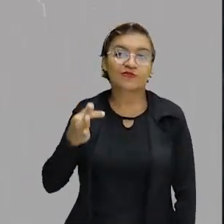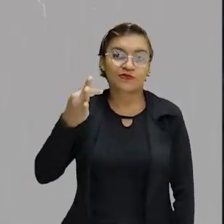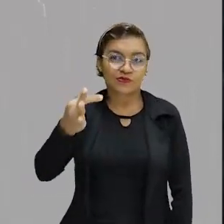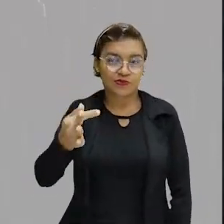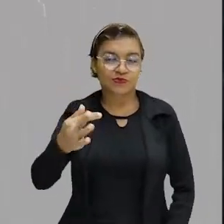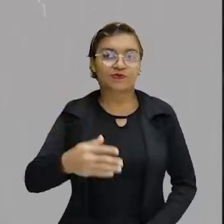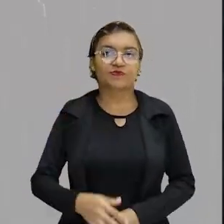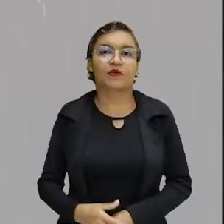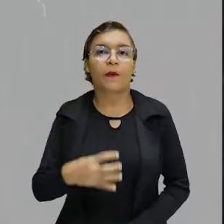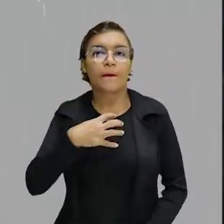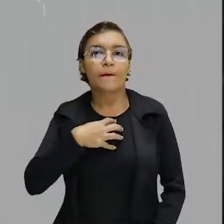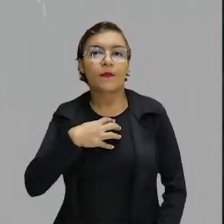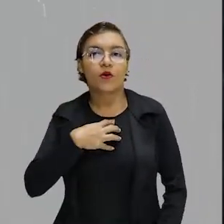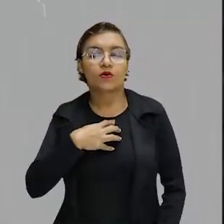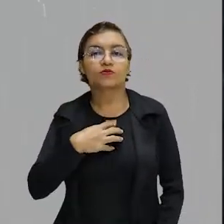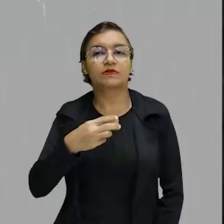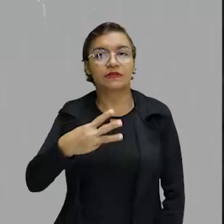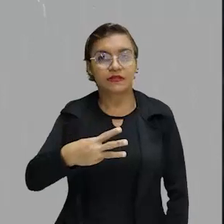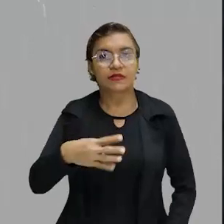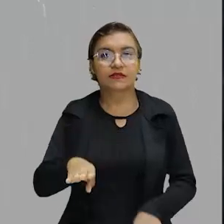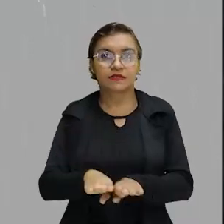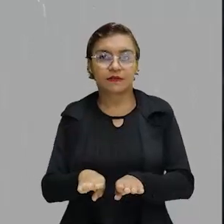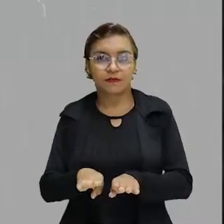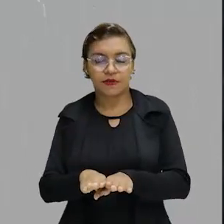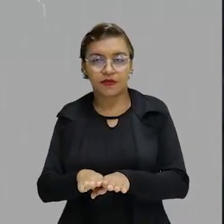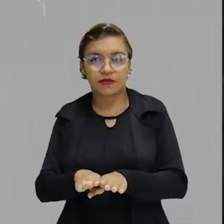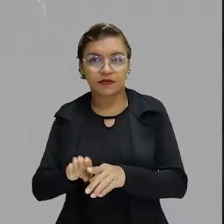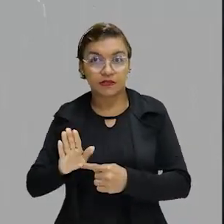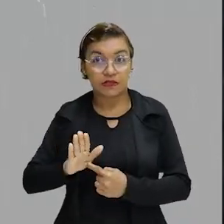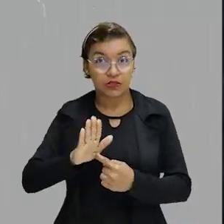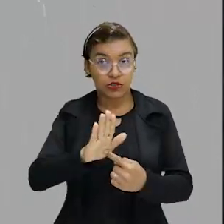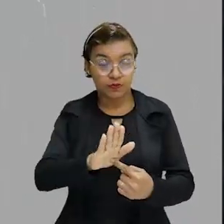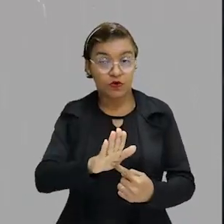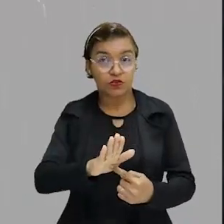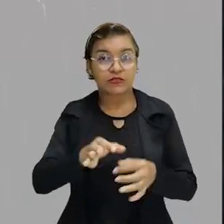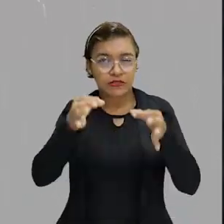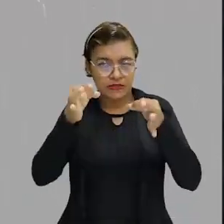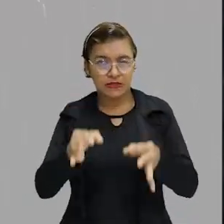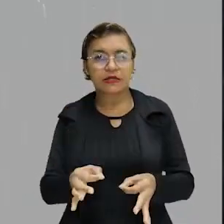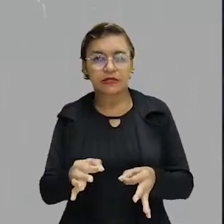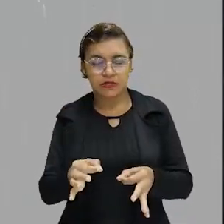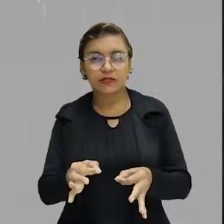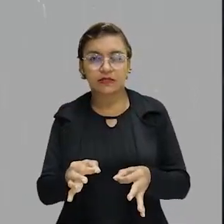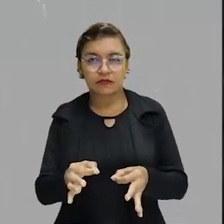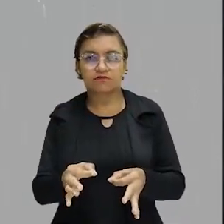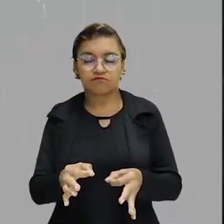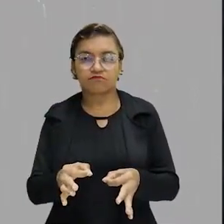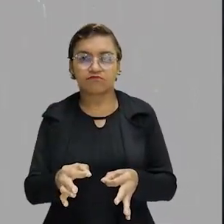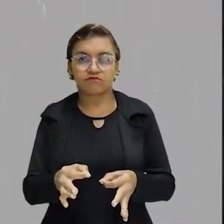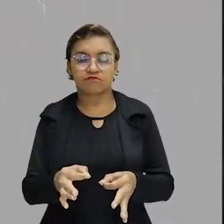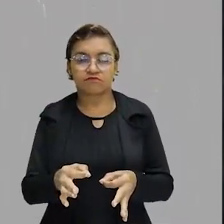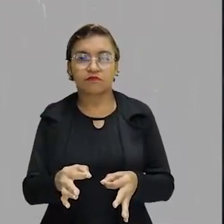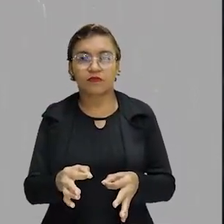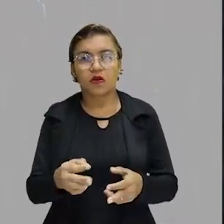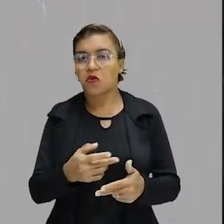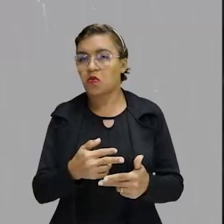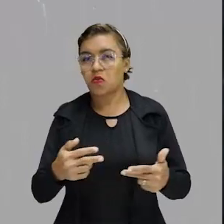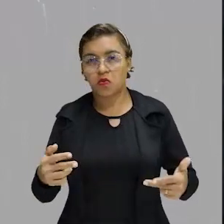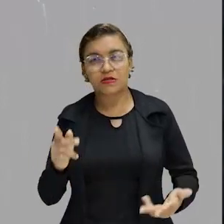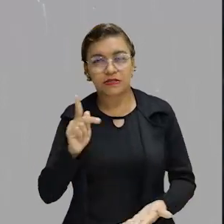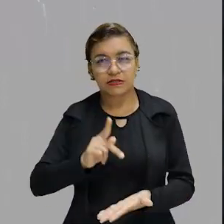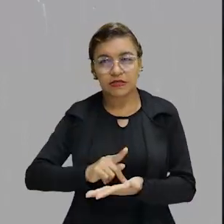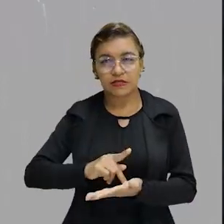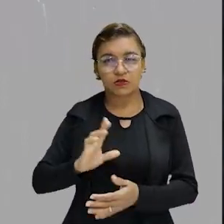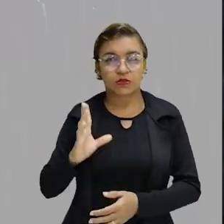E o modo, nós temos também 3. O indicativo indica uma certeza, algo que realmente, né, é certo de acontecer.